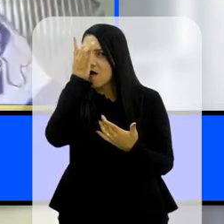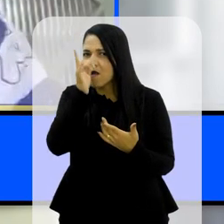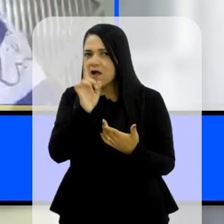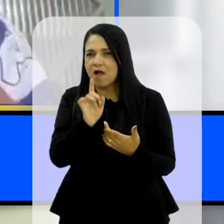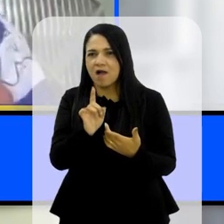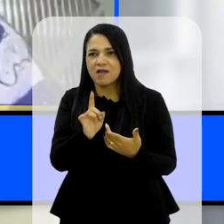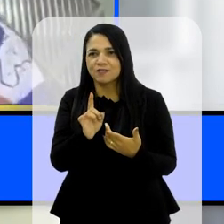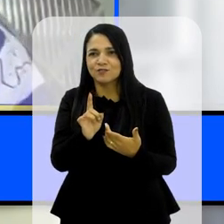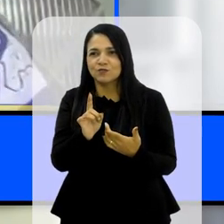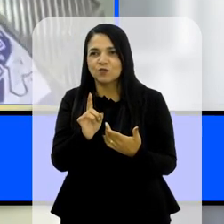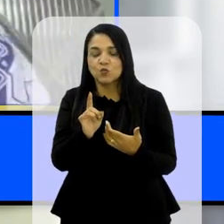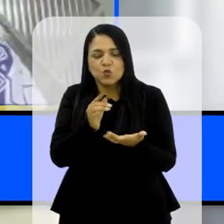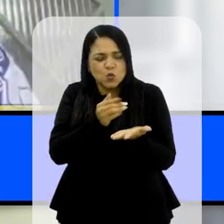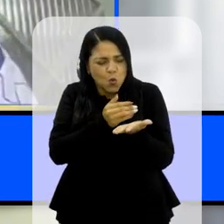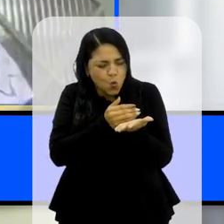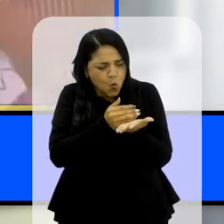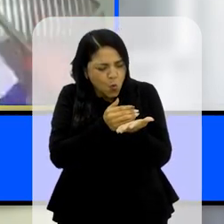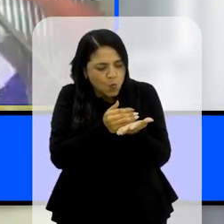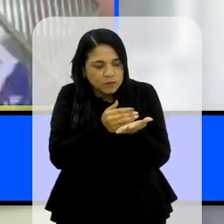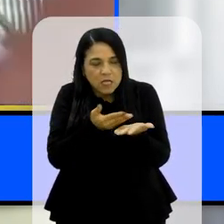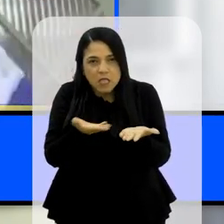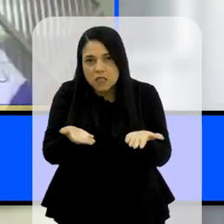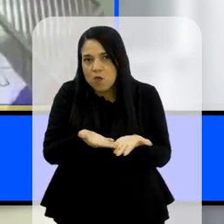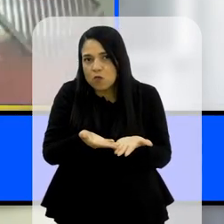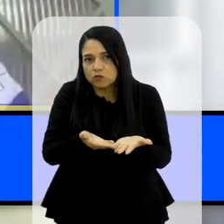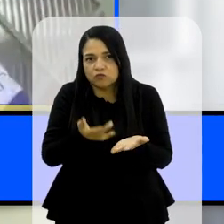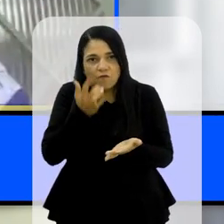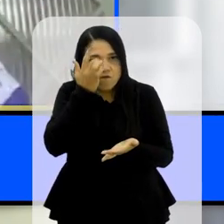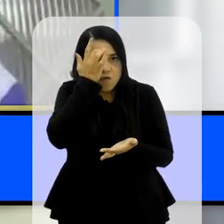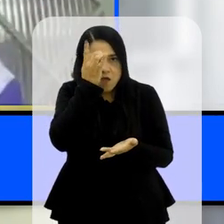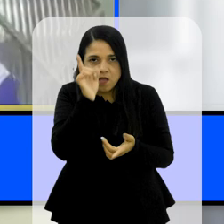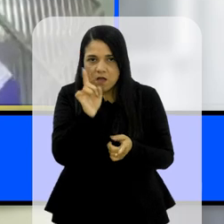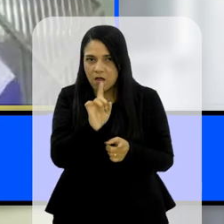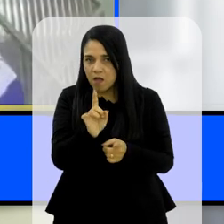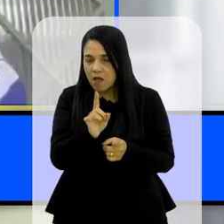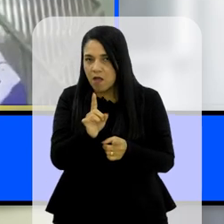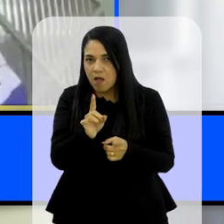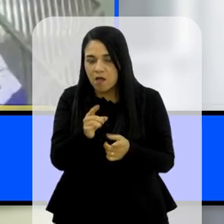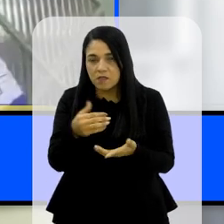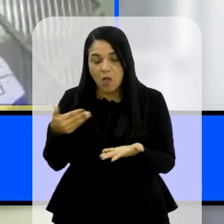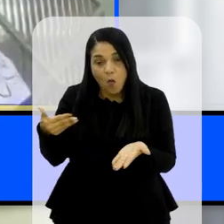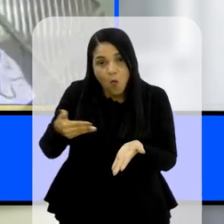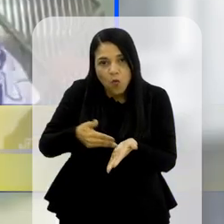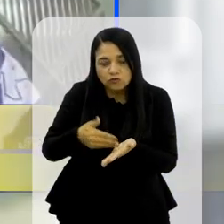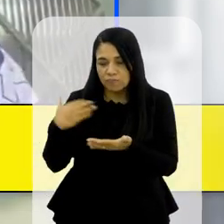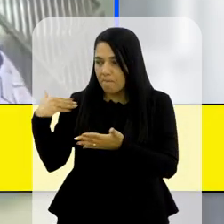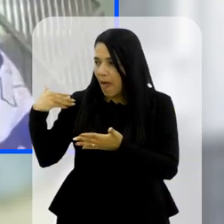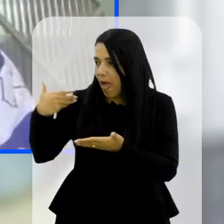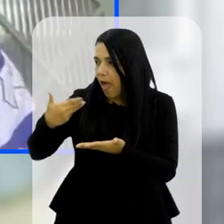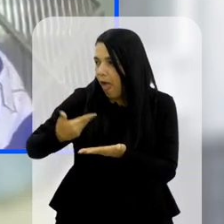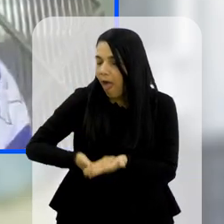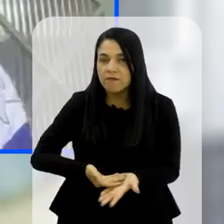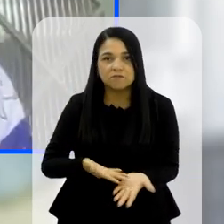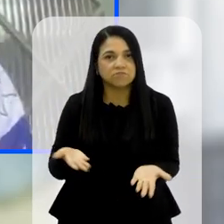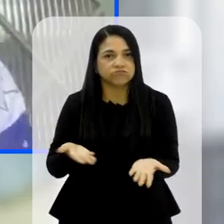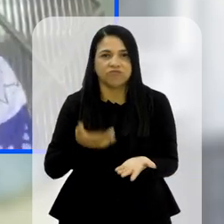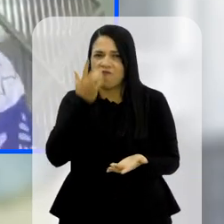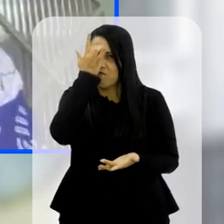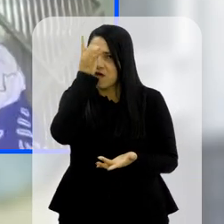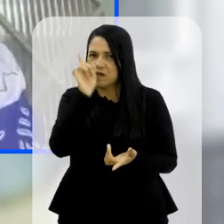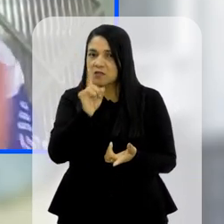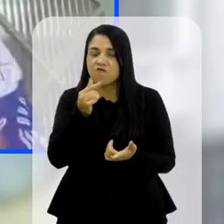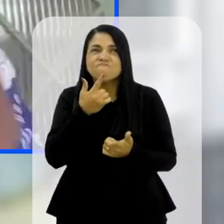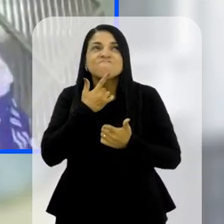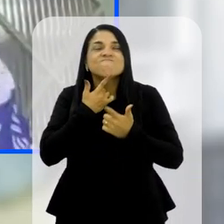Não é um trabalho tão fácil, enfim, desde quando eu comecei até agora, assim, sabe? Eu sinto que é um trabalho realmente para quem